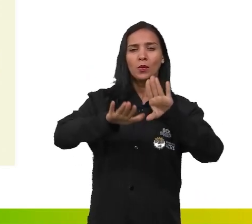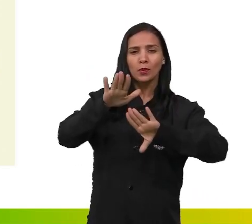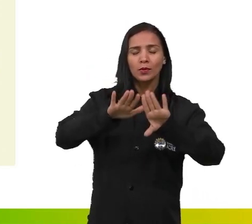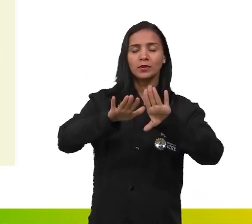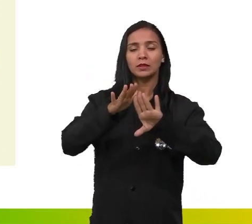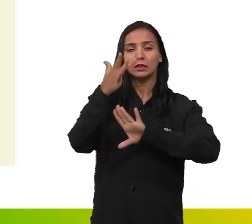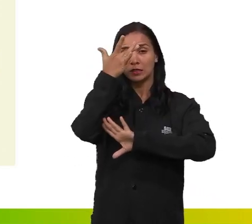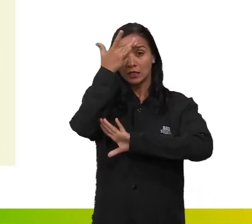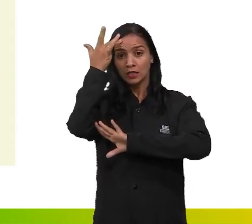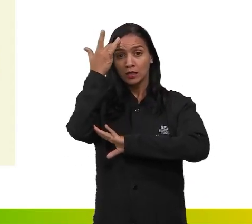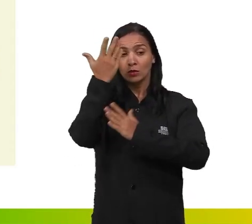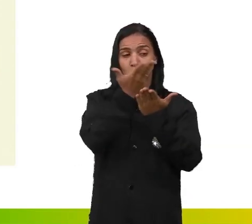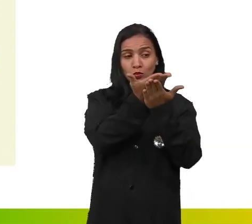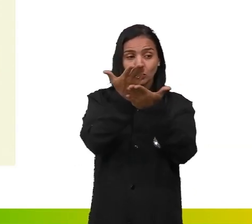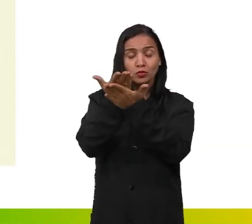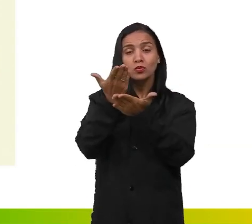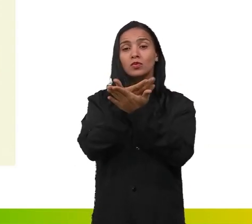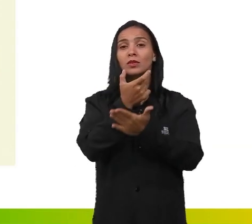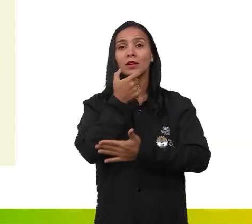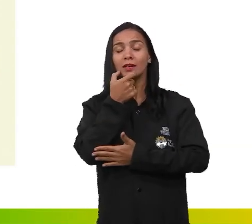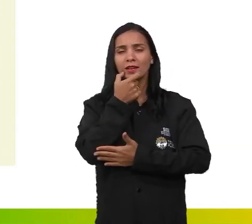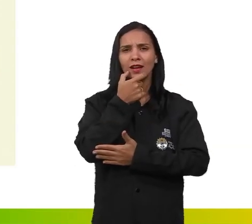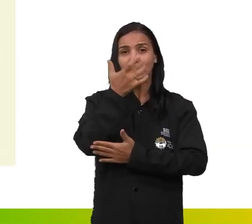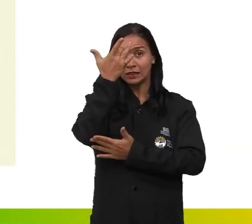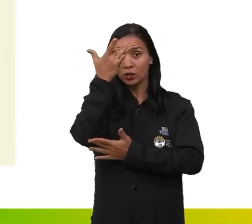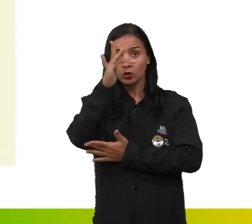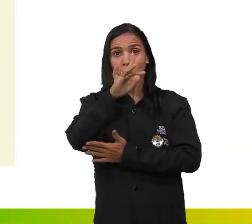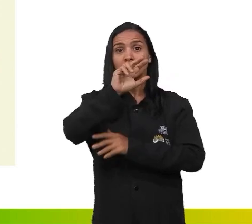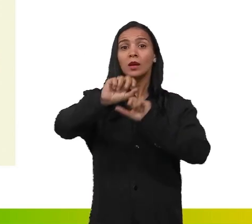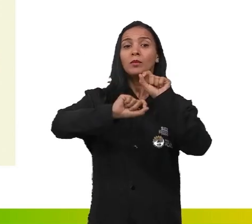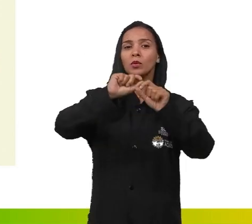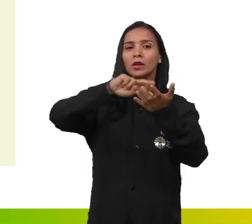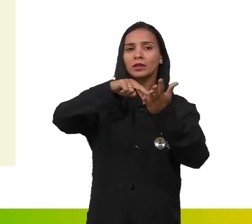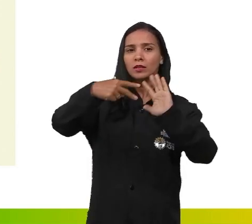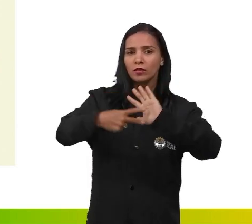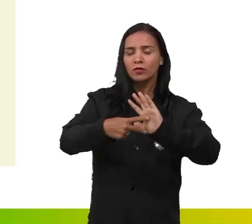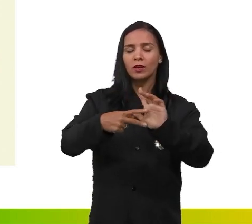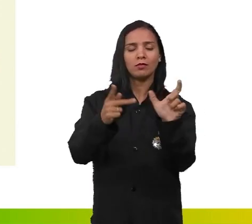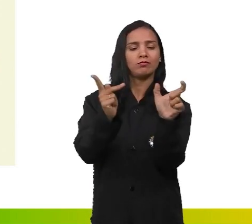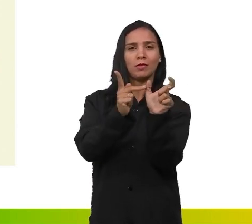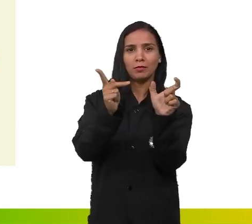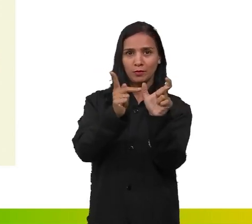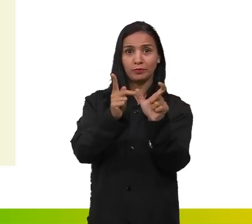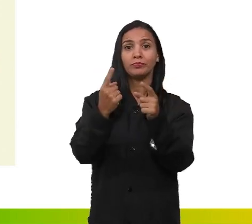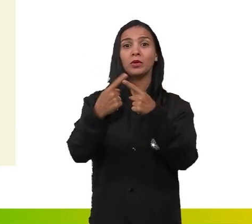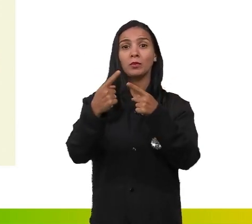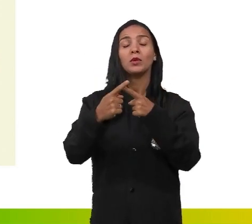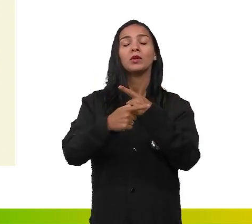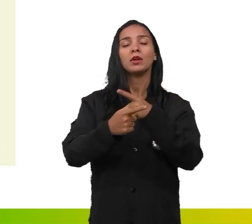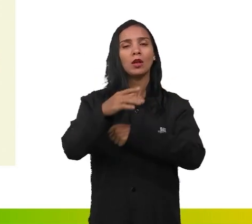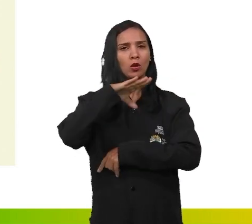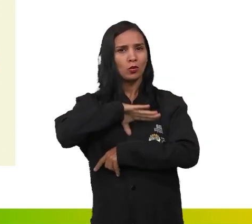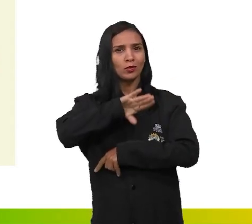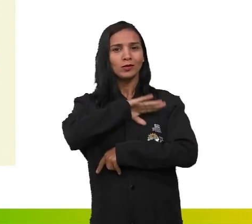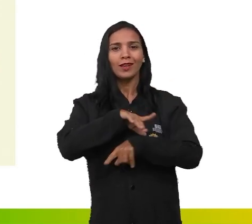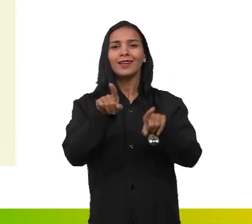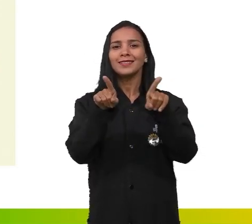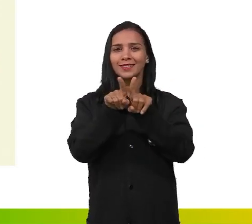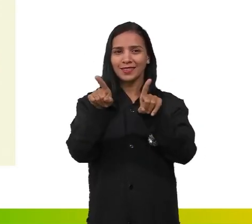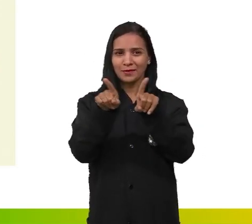estuda inglês são as preposições, prepositions. Assim como acontece na língua portuguesa,